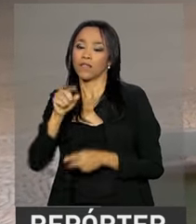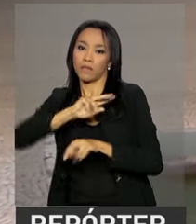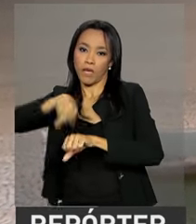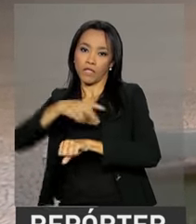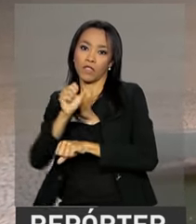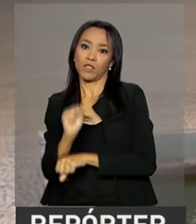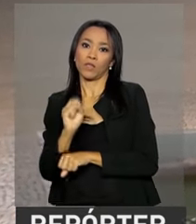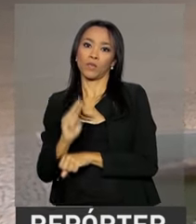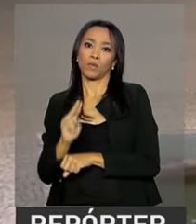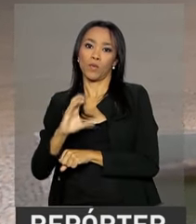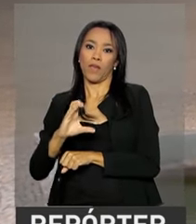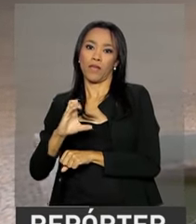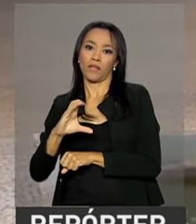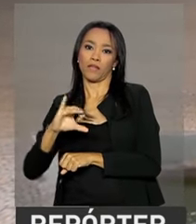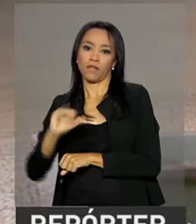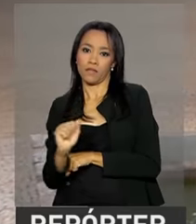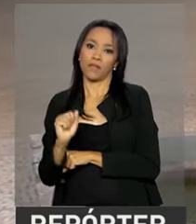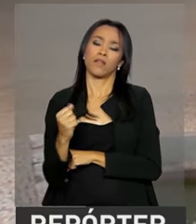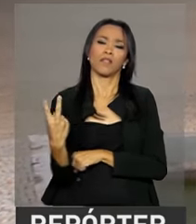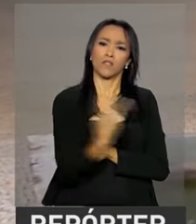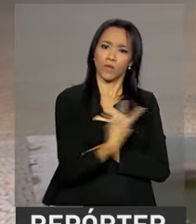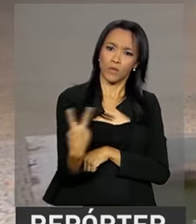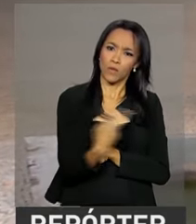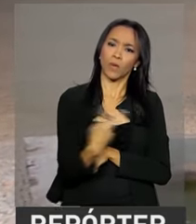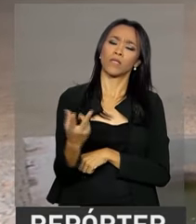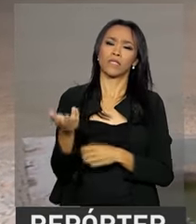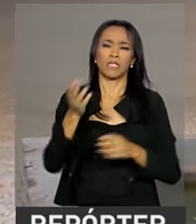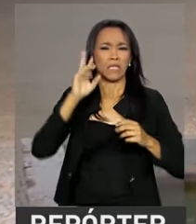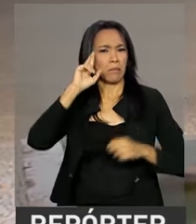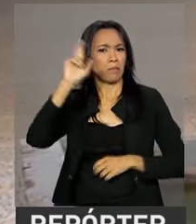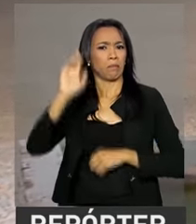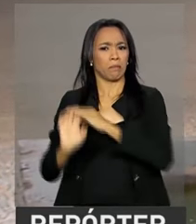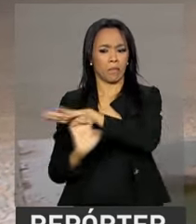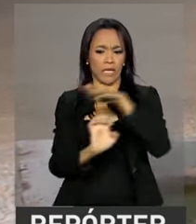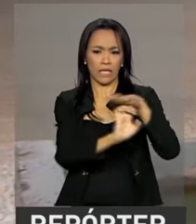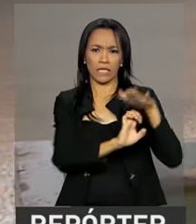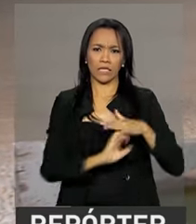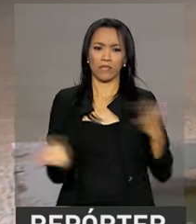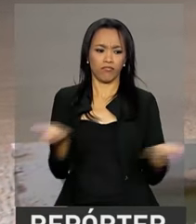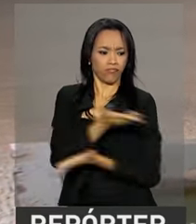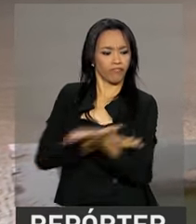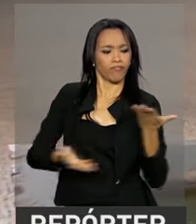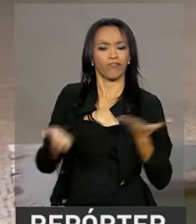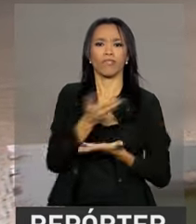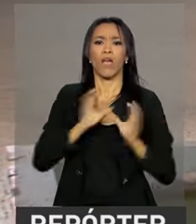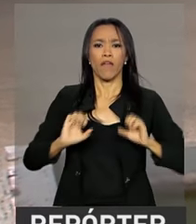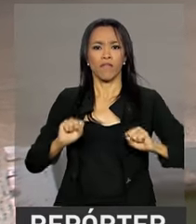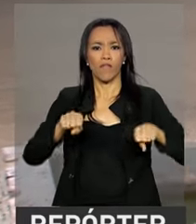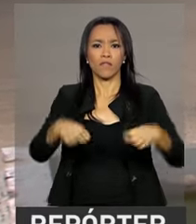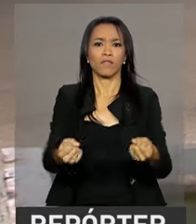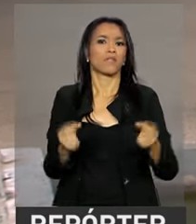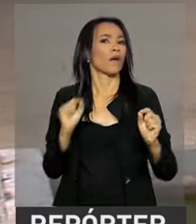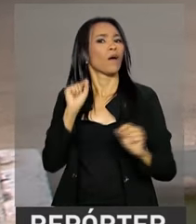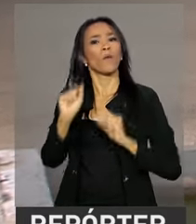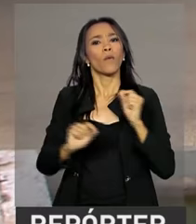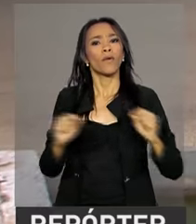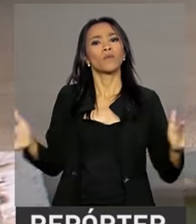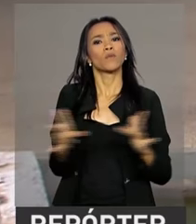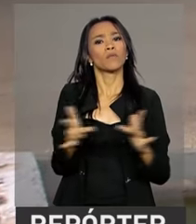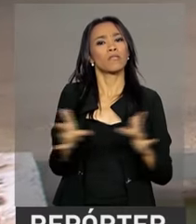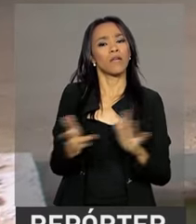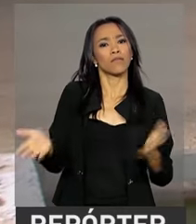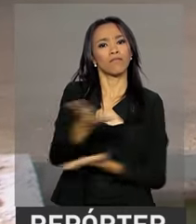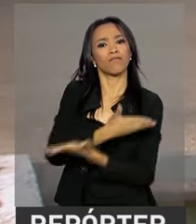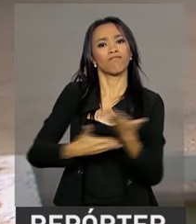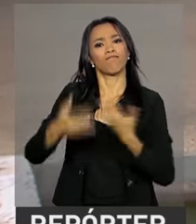brasileiras e da suécia também empresários de ambos os países para reforçar a i as relações